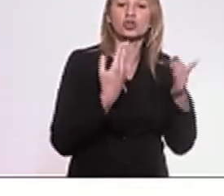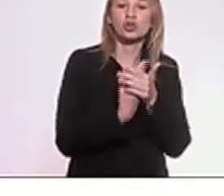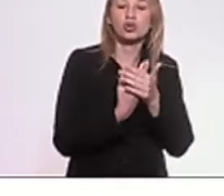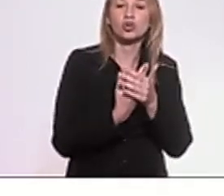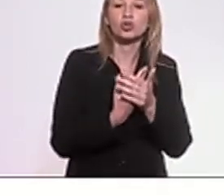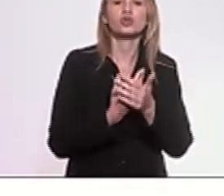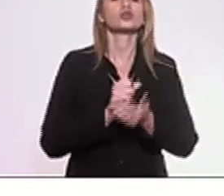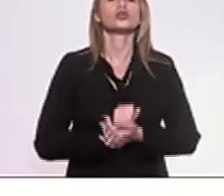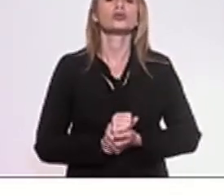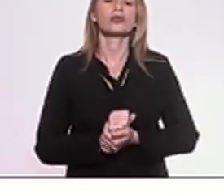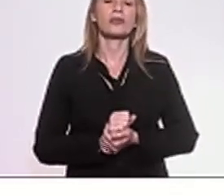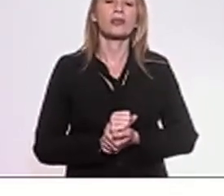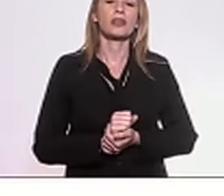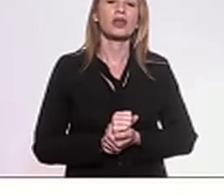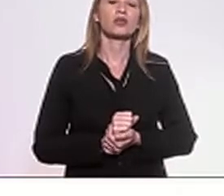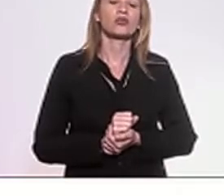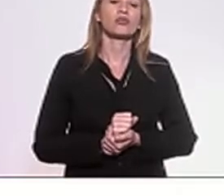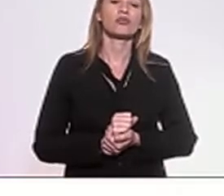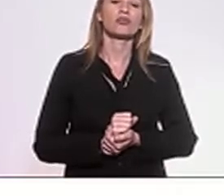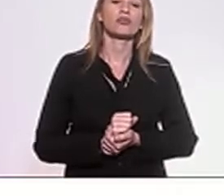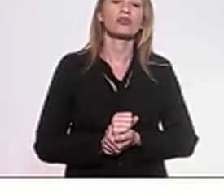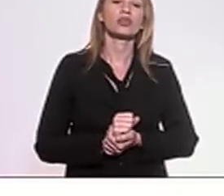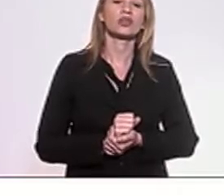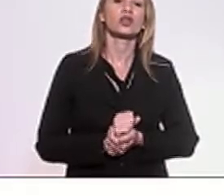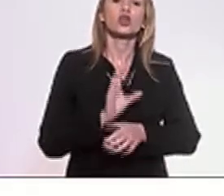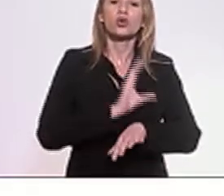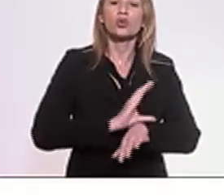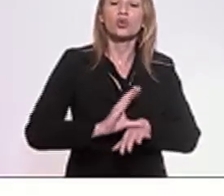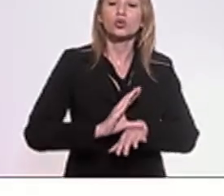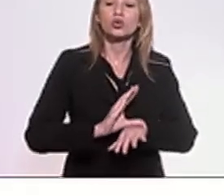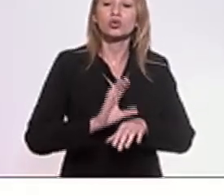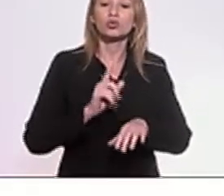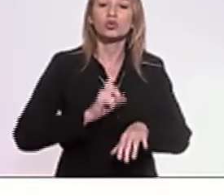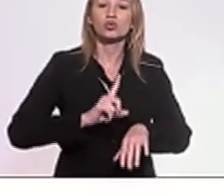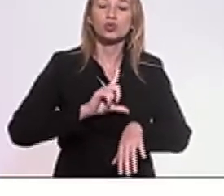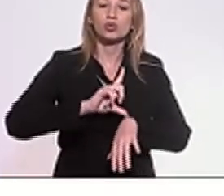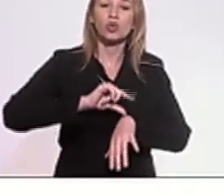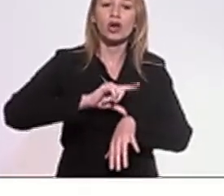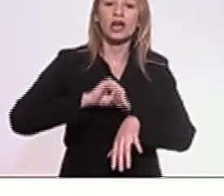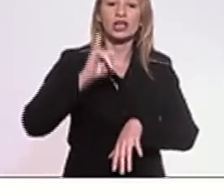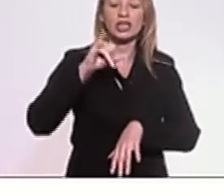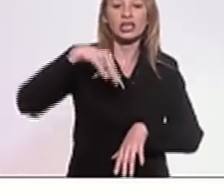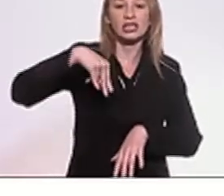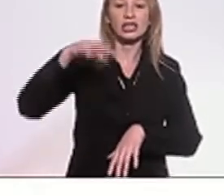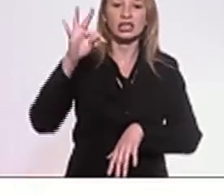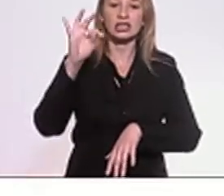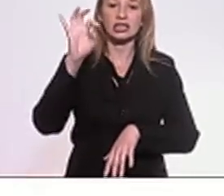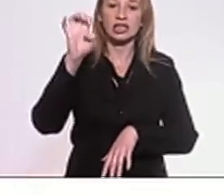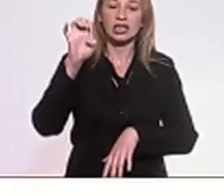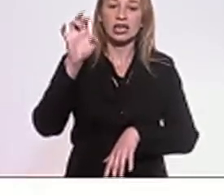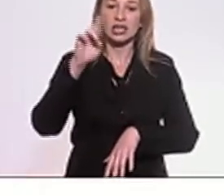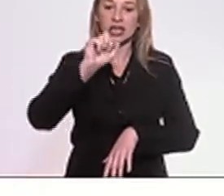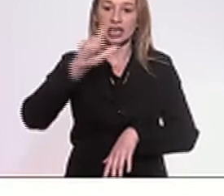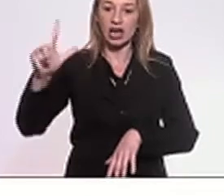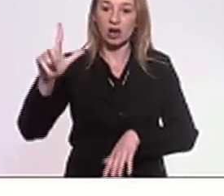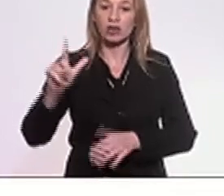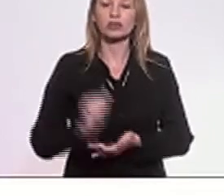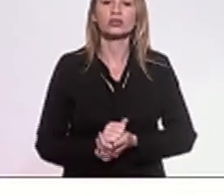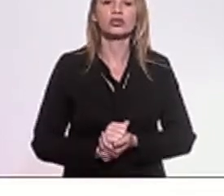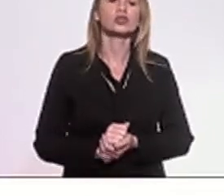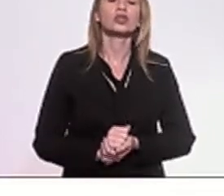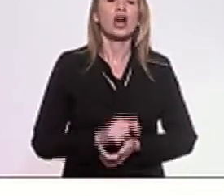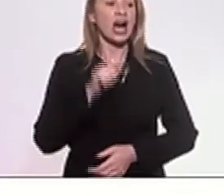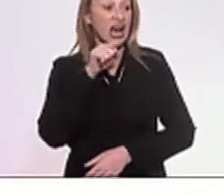desses alunos será um curso em horário integral. Então, senhoras e senhores deputados,